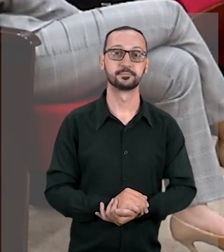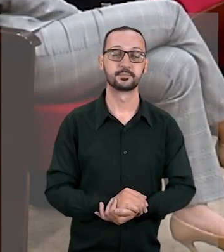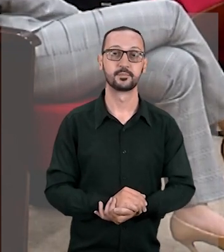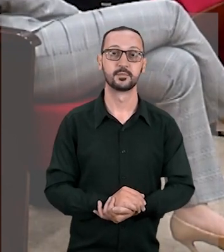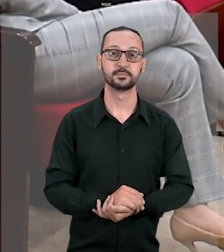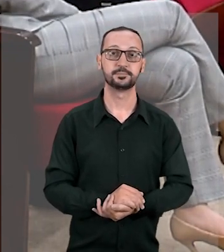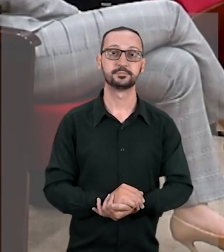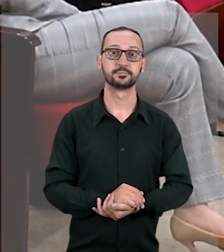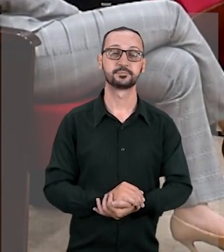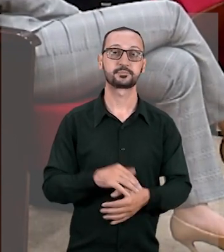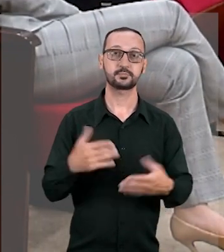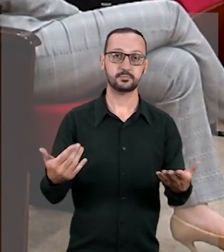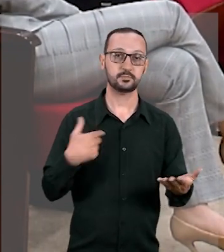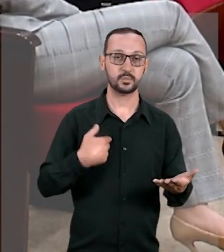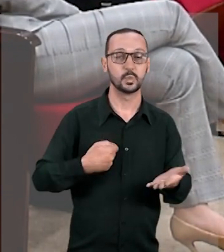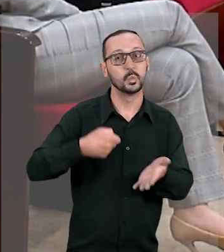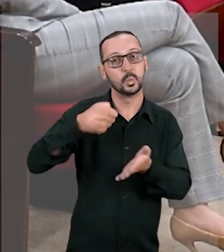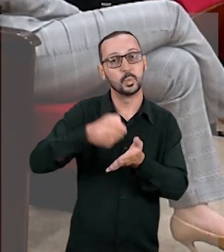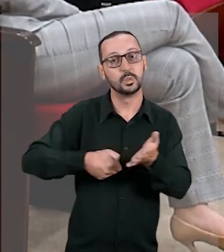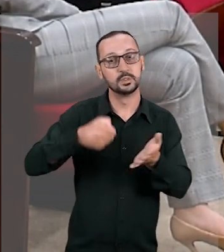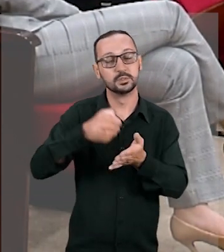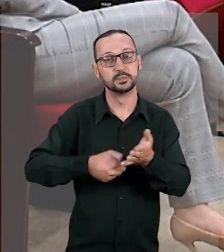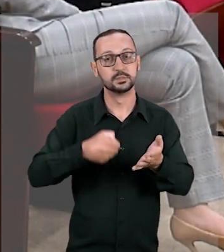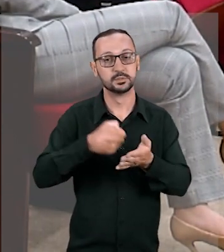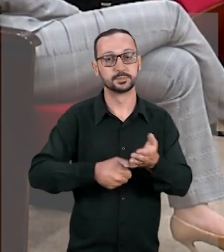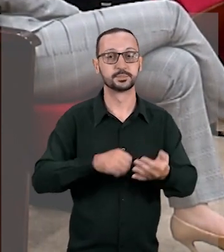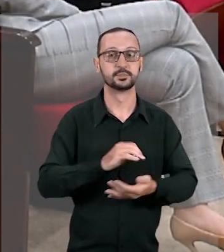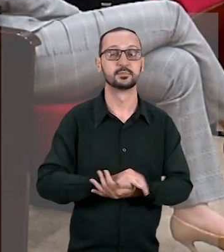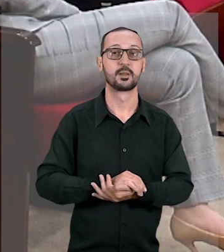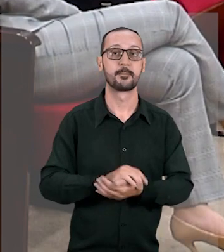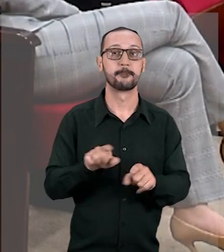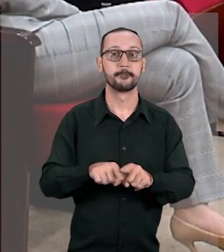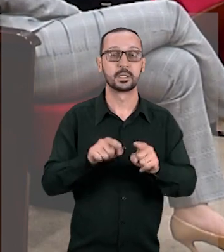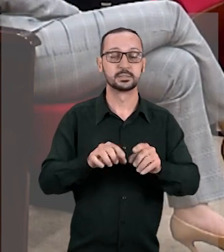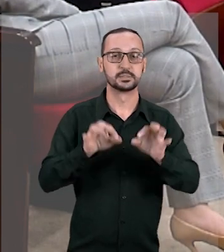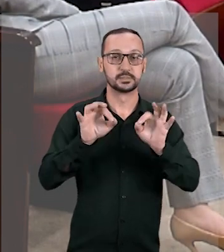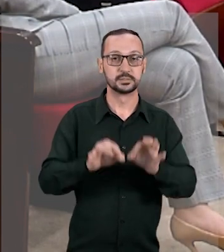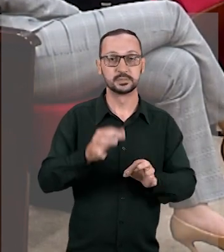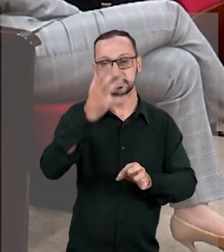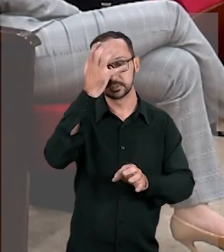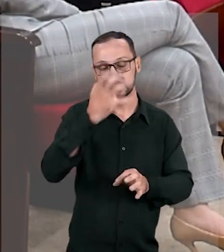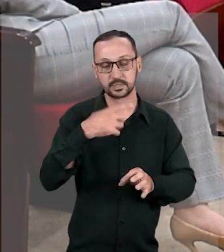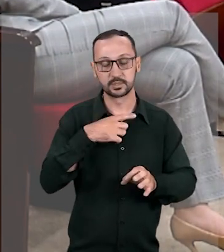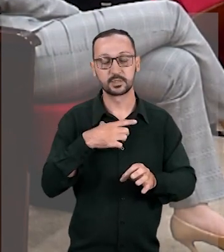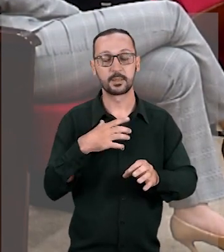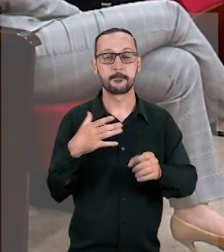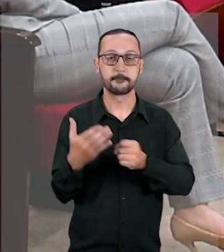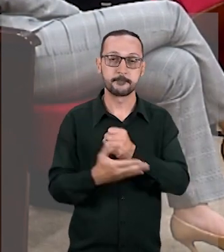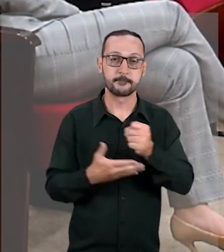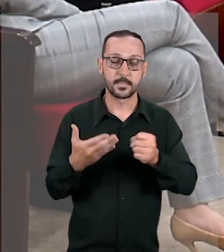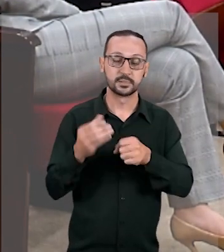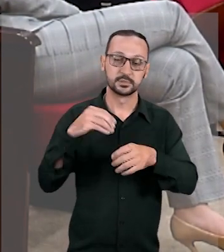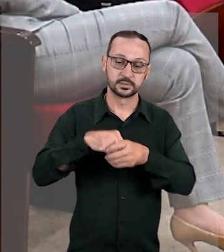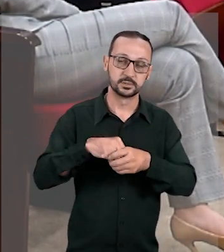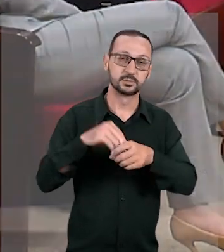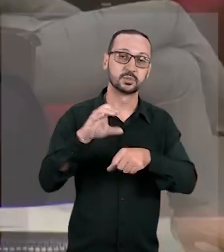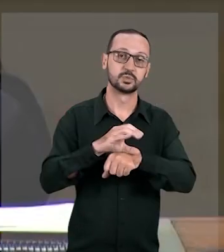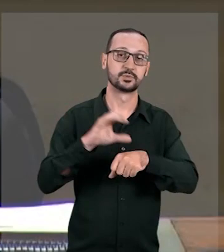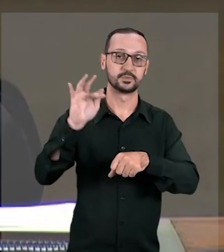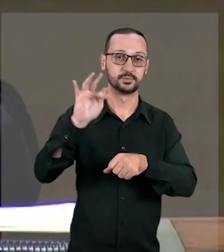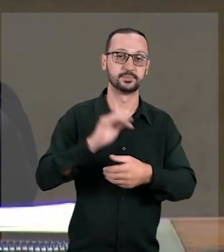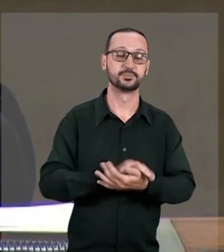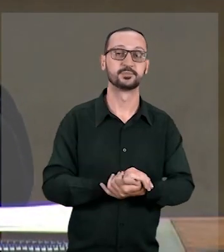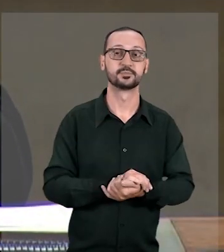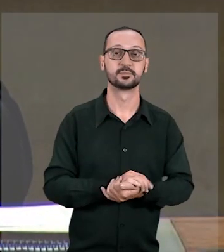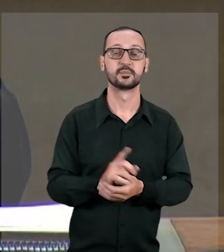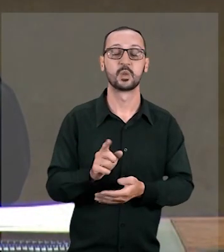Portanto, eu sou garantista, mas do garantismo legítimo, o que tem amparo na Constituição. E não